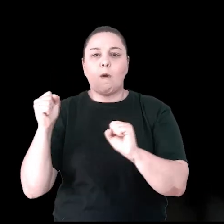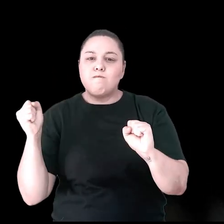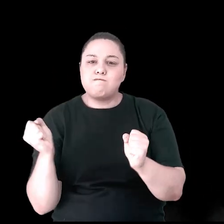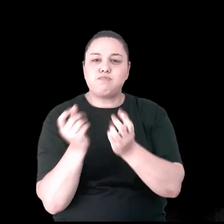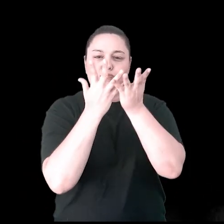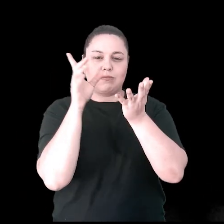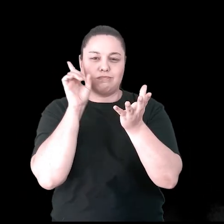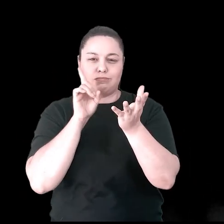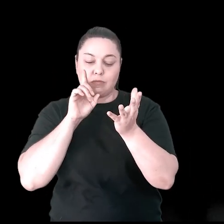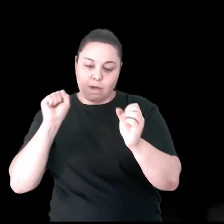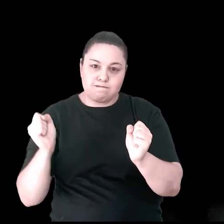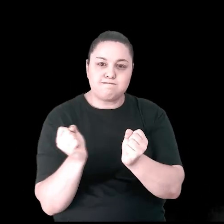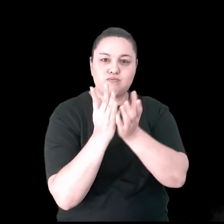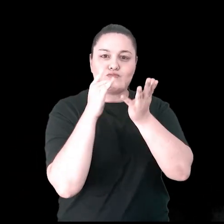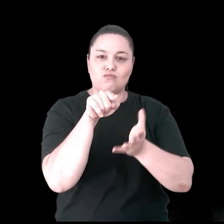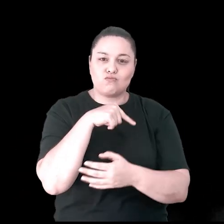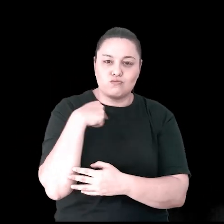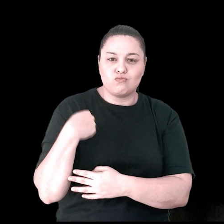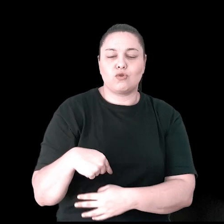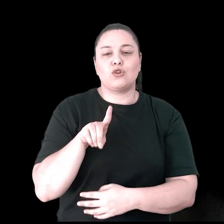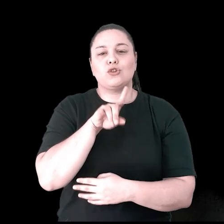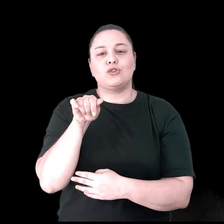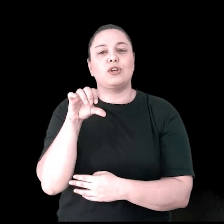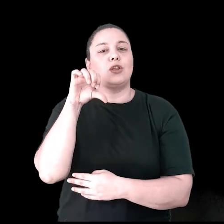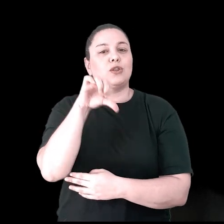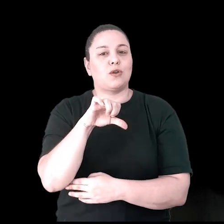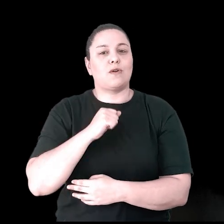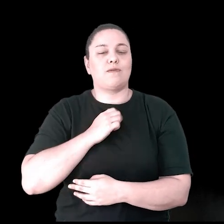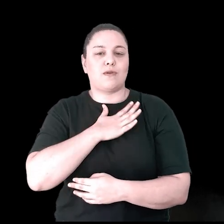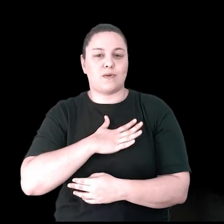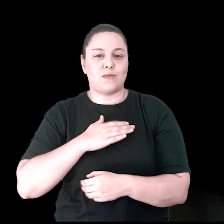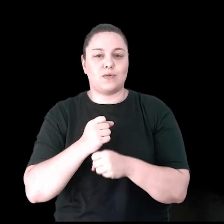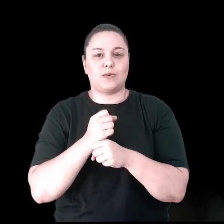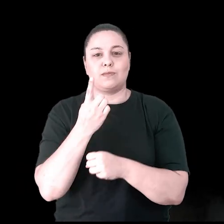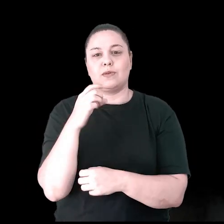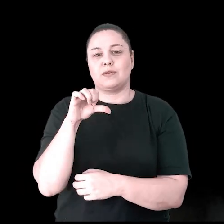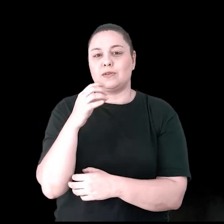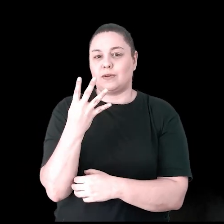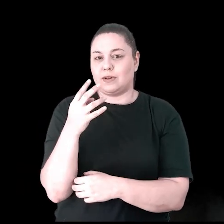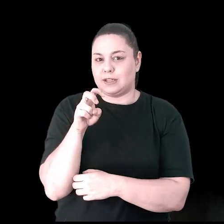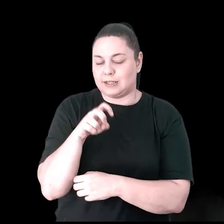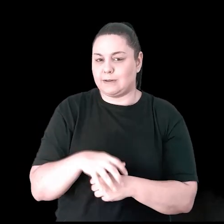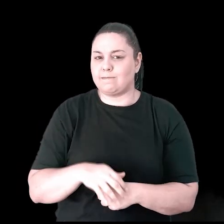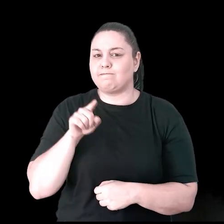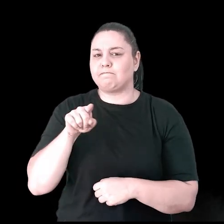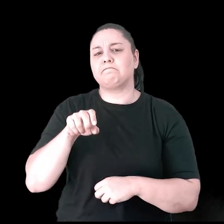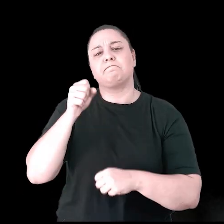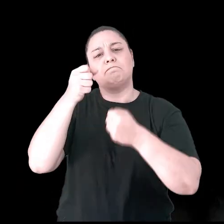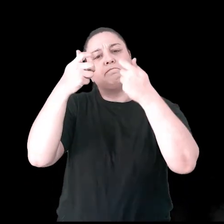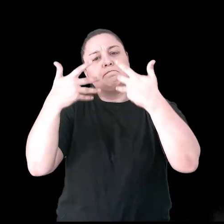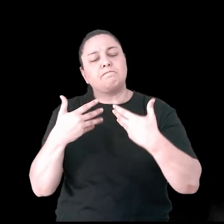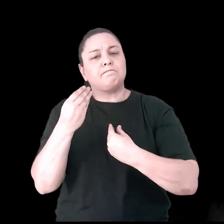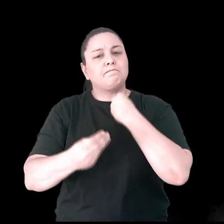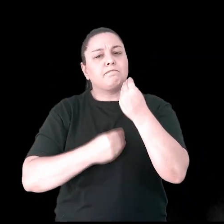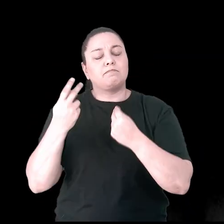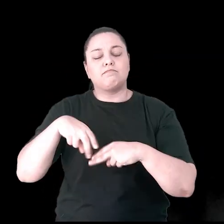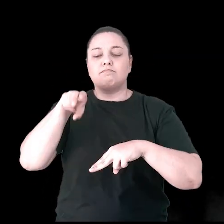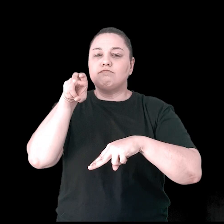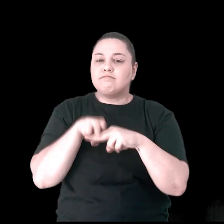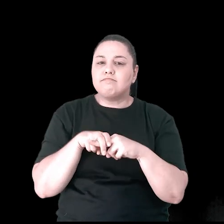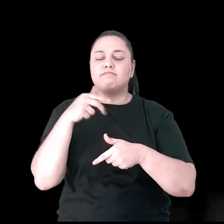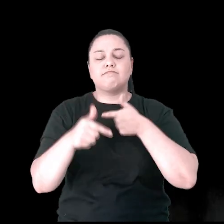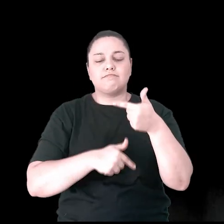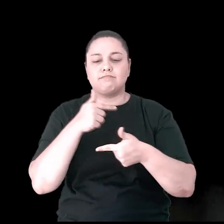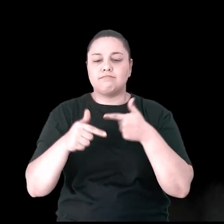bomba nuclear foi lançada pelos Estados Unidos em 9 de agosto de 1945. Ele relatou estar sentado em seu